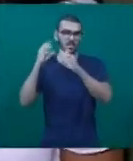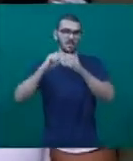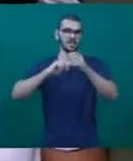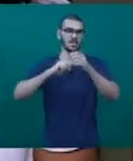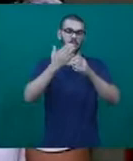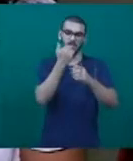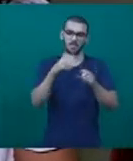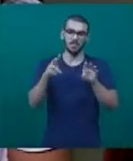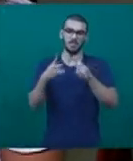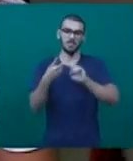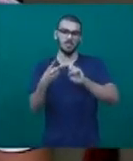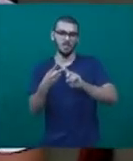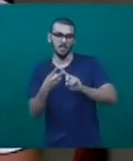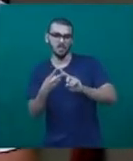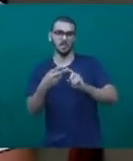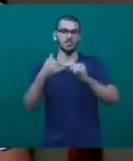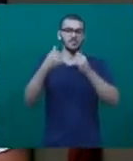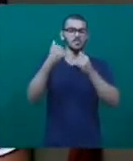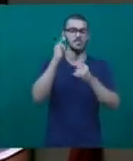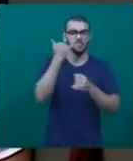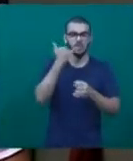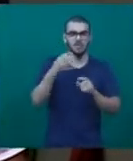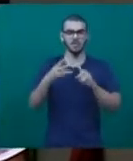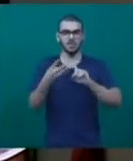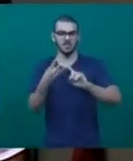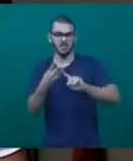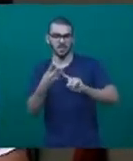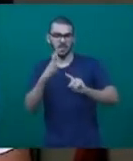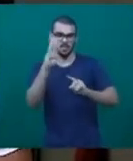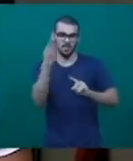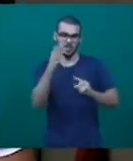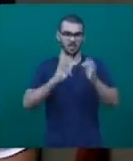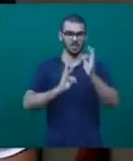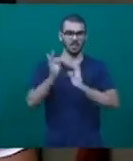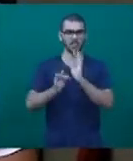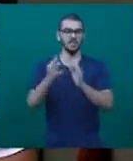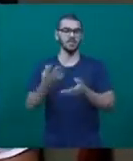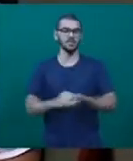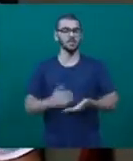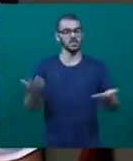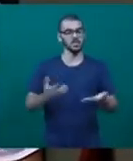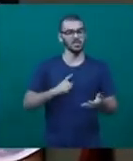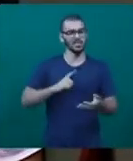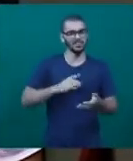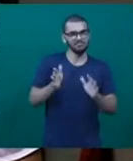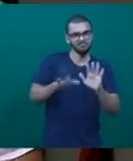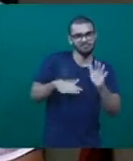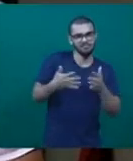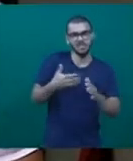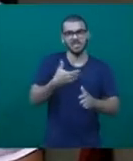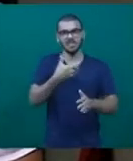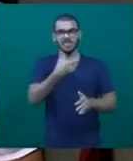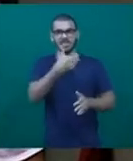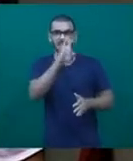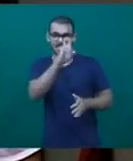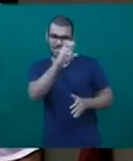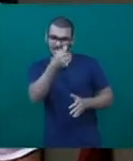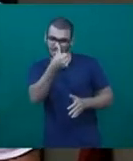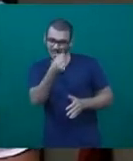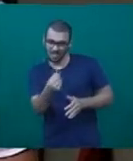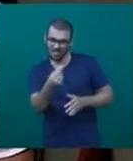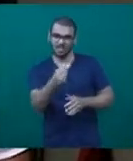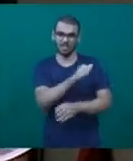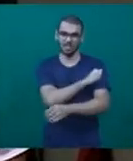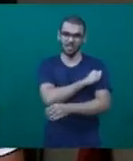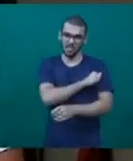Engenharia Eletrônica e de Telecomunicações e Biotecnologia. Até o momento, são aproximadamente 560 alunos